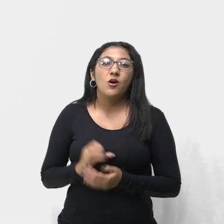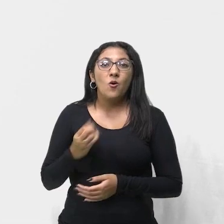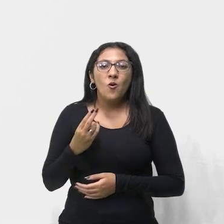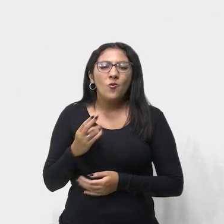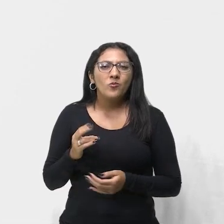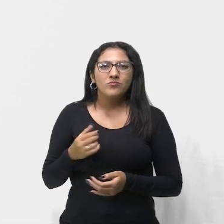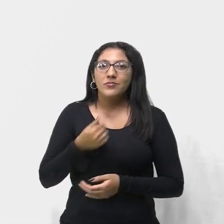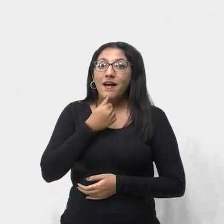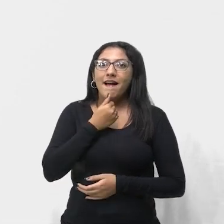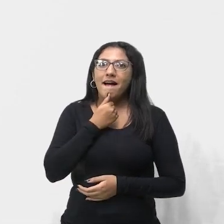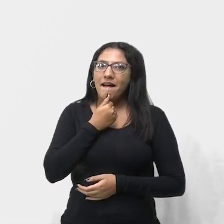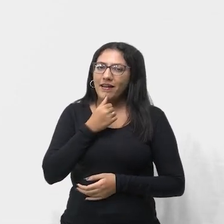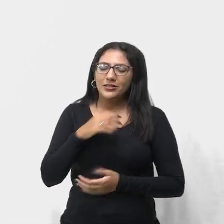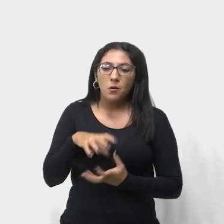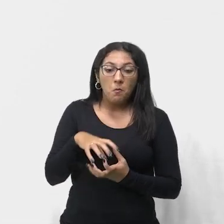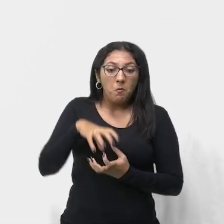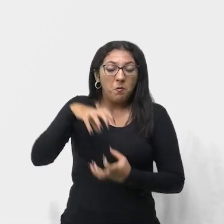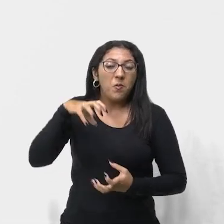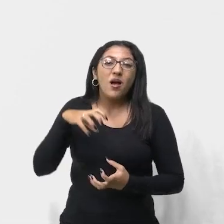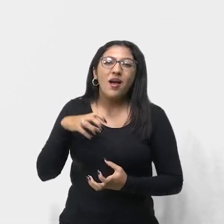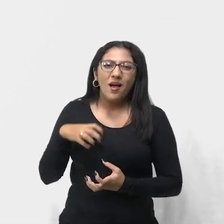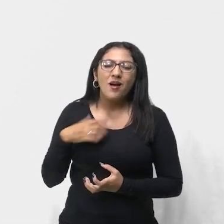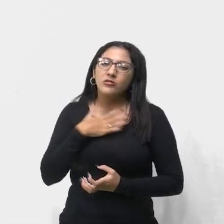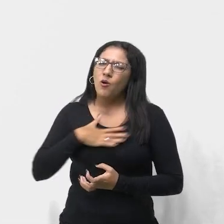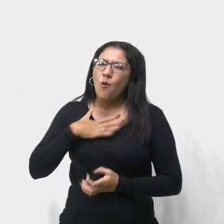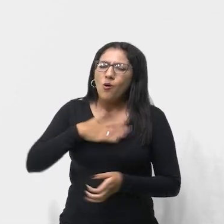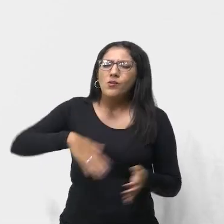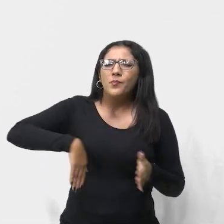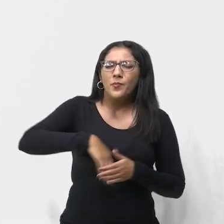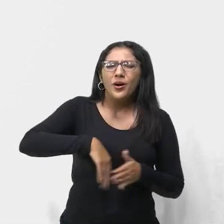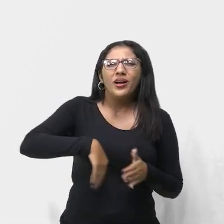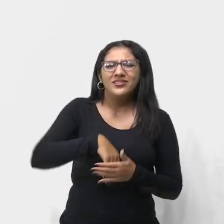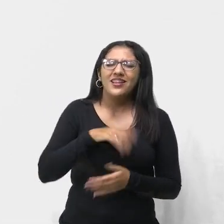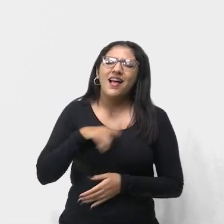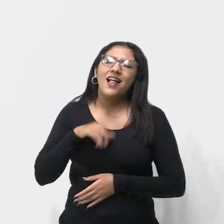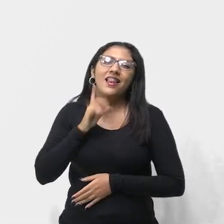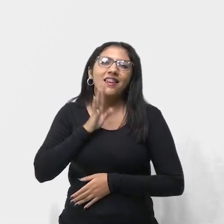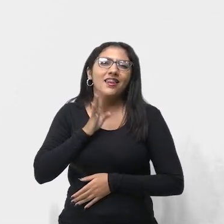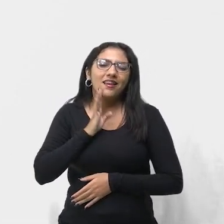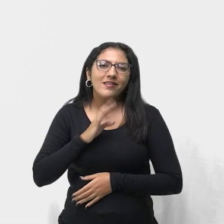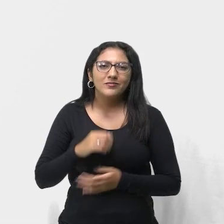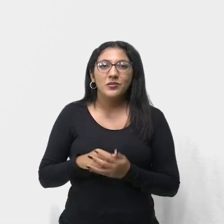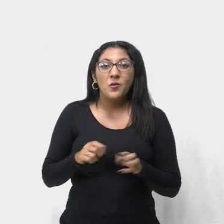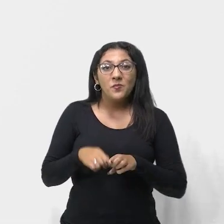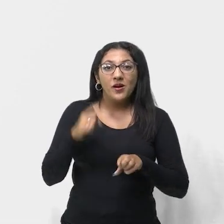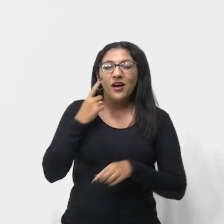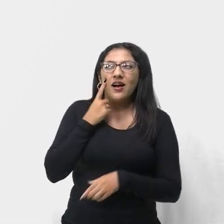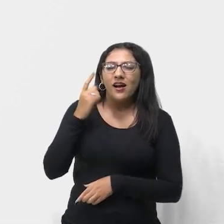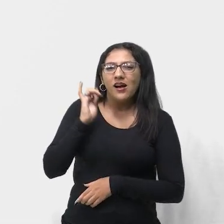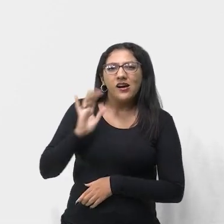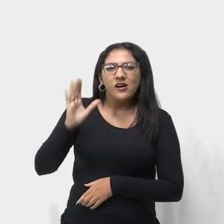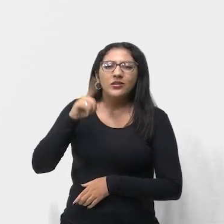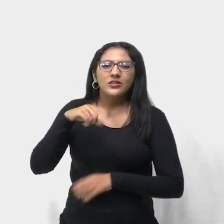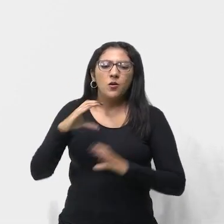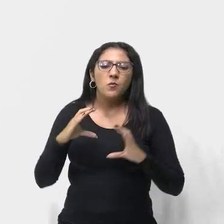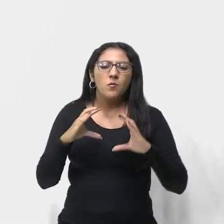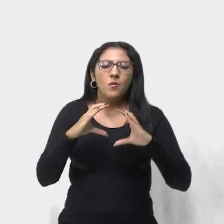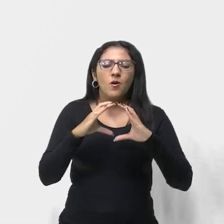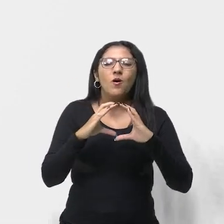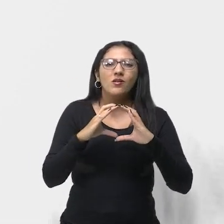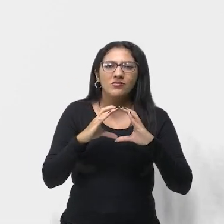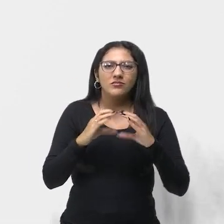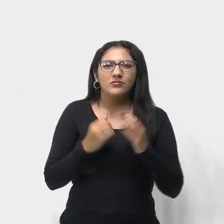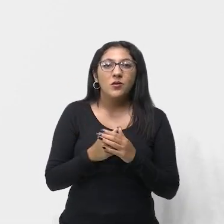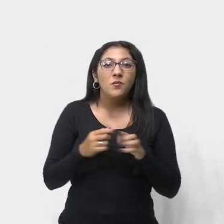quem ainda brinca, né? Porque a gente cresce e continua querendo brincar de bola, porque realmente é uma brincadeira muito bacana. No caso aqui a gente tem uma bola de futebol, mas pensem